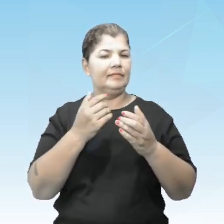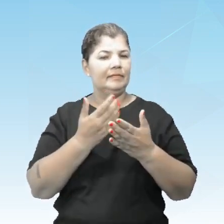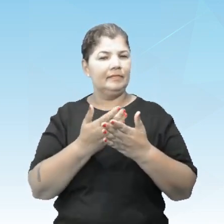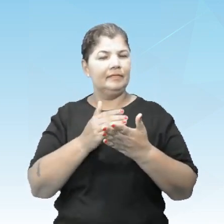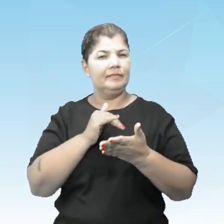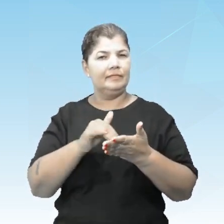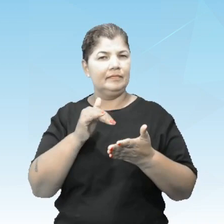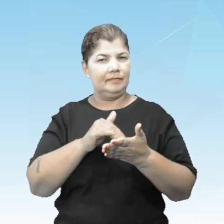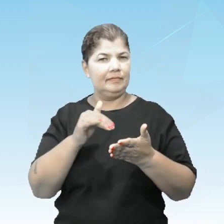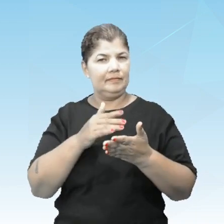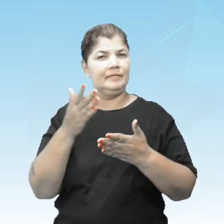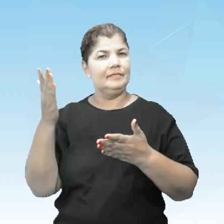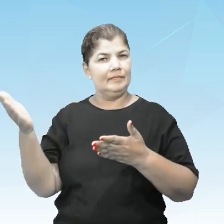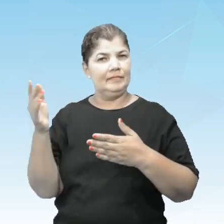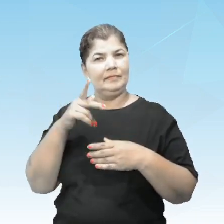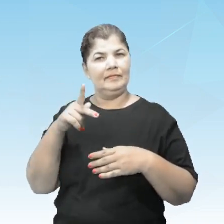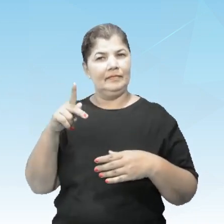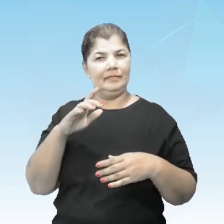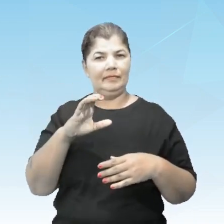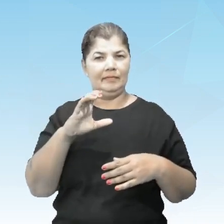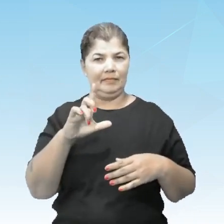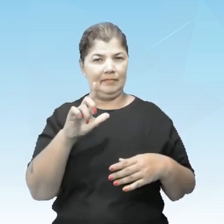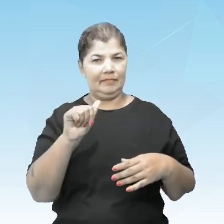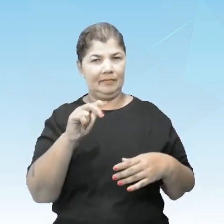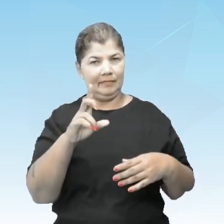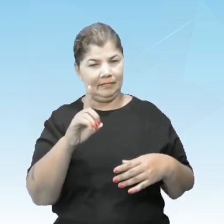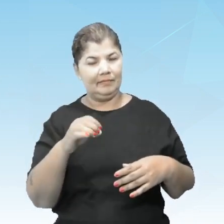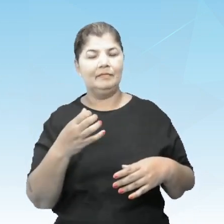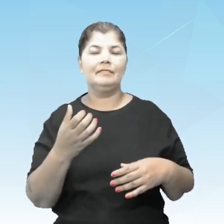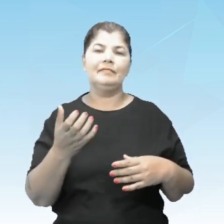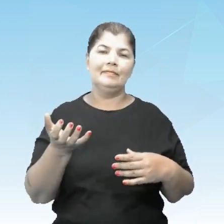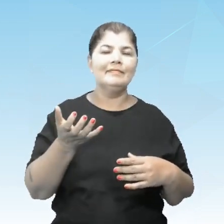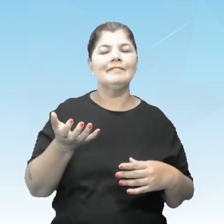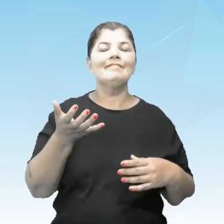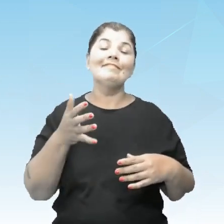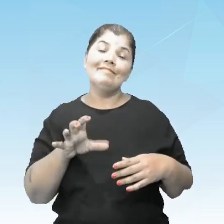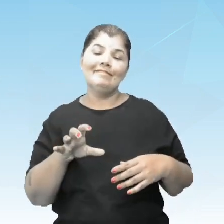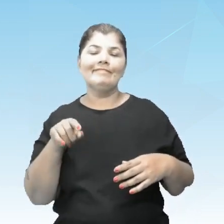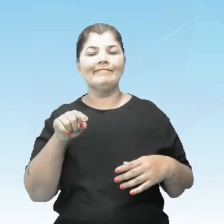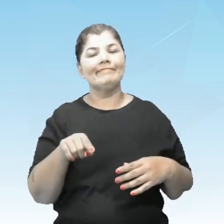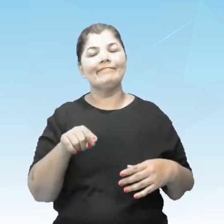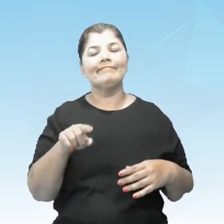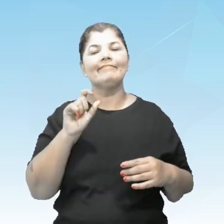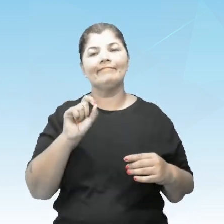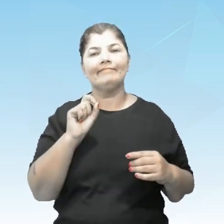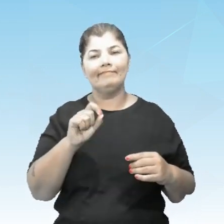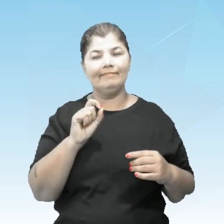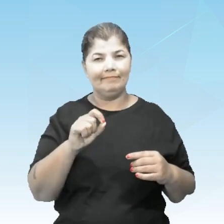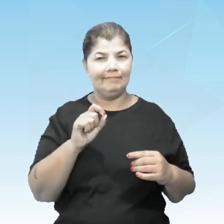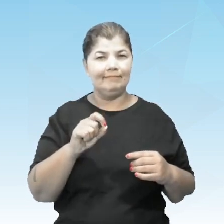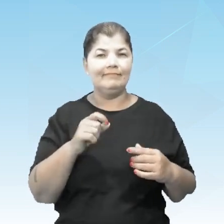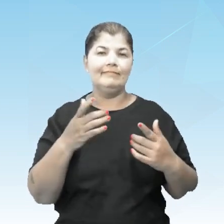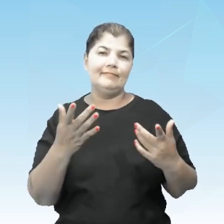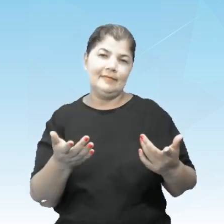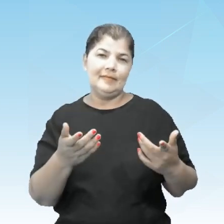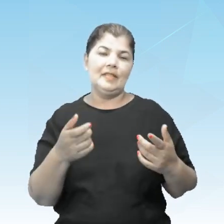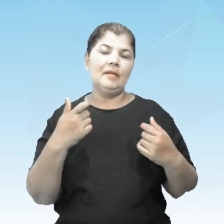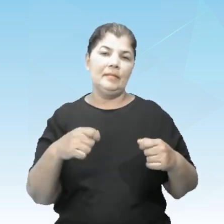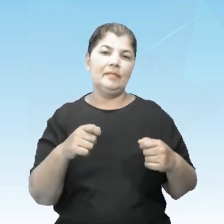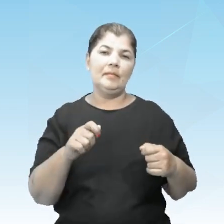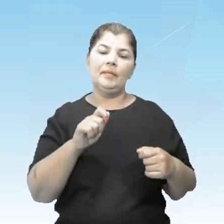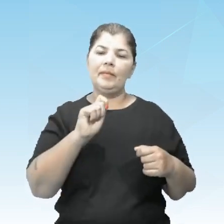o professor Cláudio Nascimento Queres ou não Queres, Então, era a obrigação de enviar um determinado número de